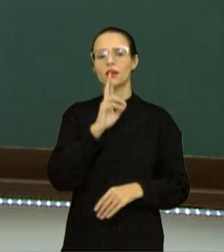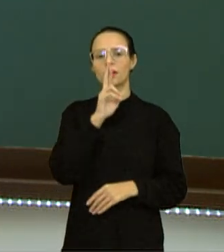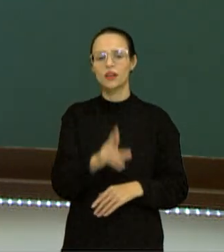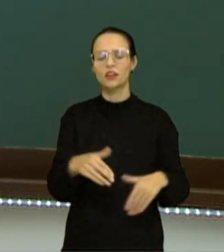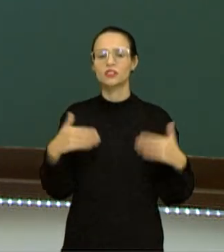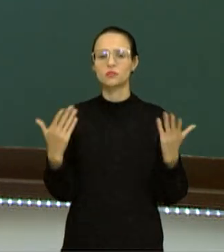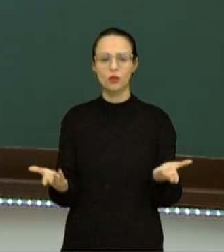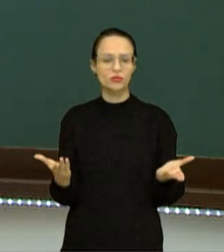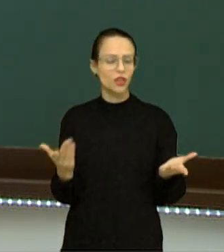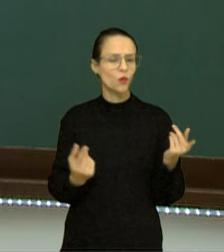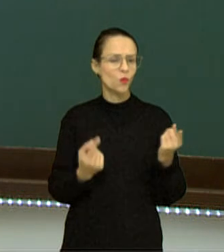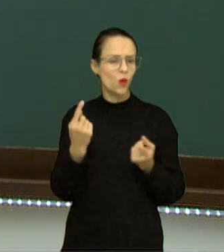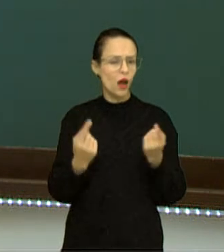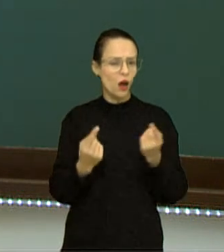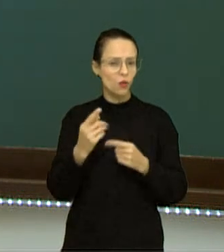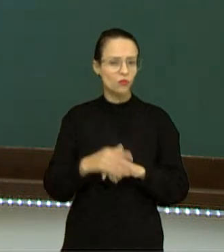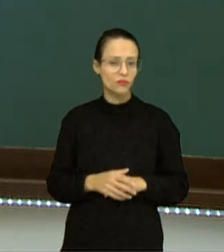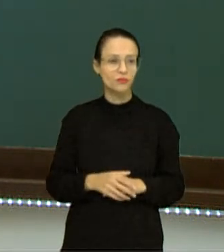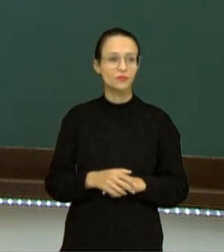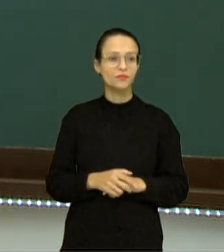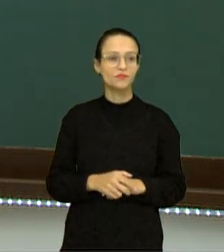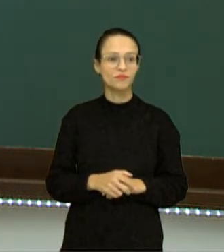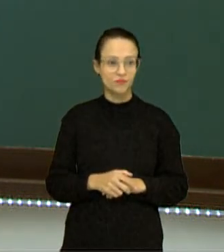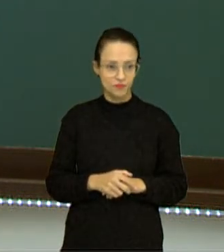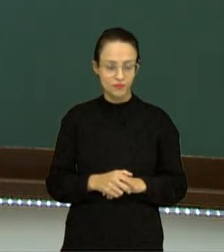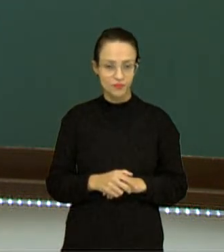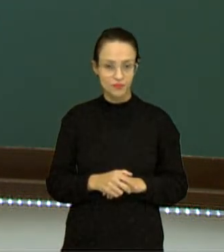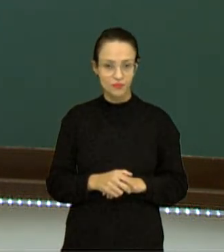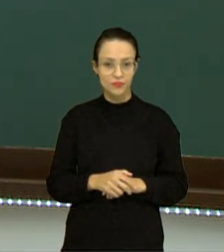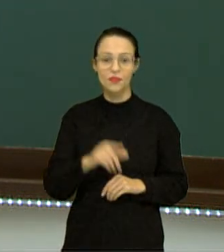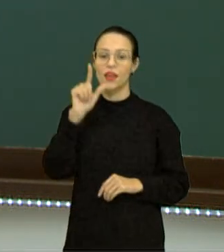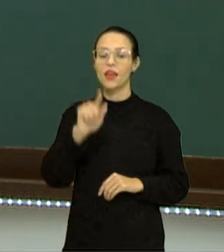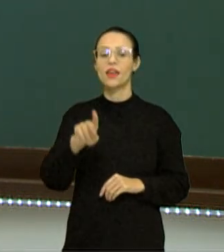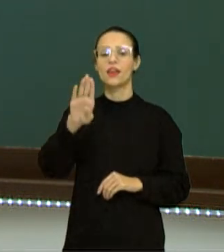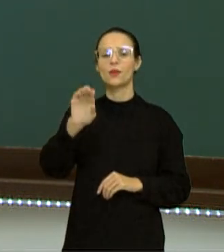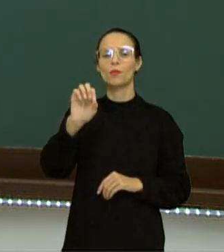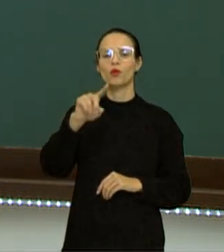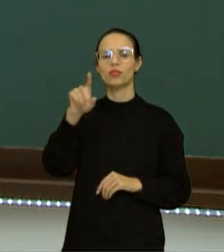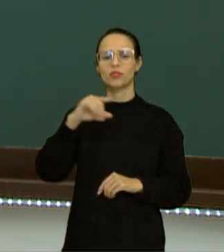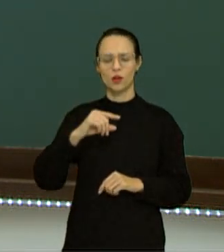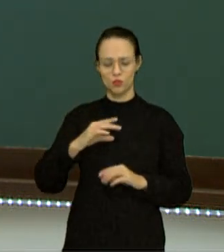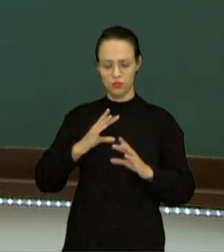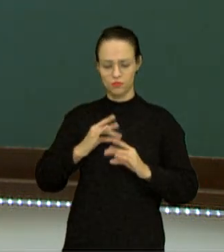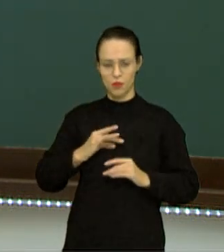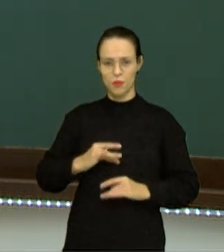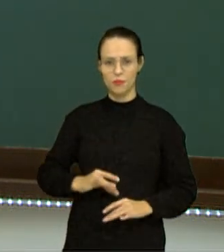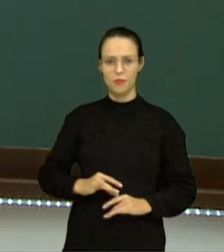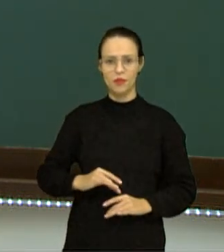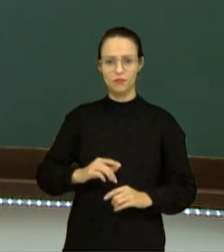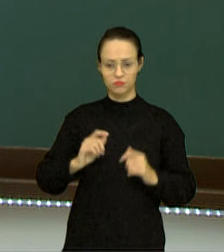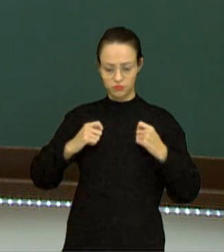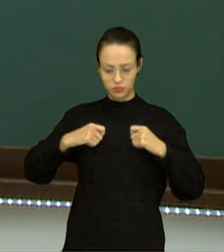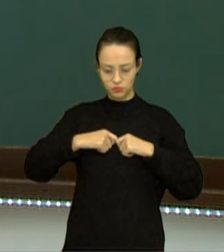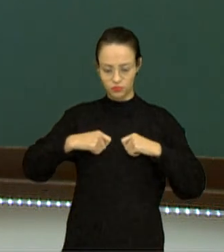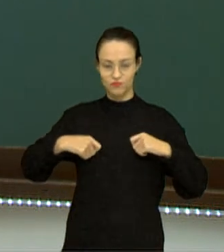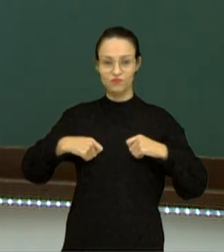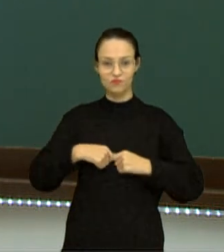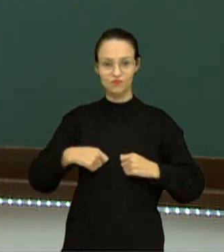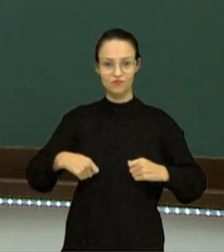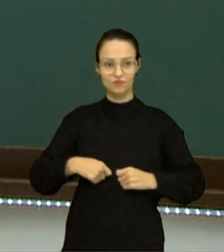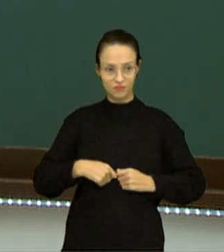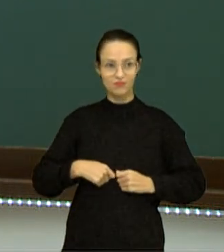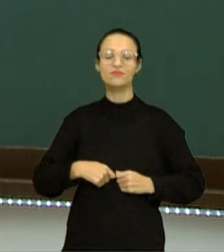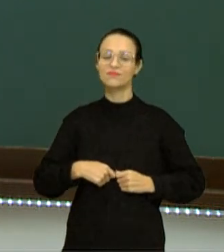dessa charada, né? É o botão. O botão, ele tem casas. Então, quando você abotoa uma roupa, uma camisa,